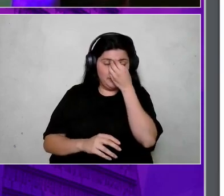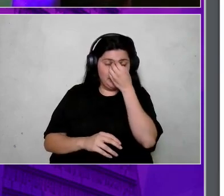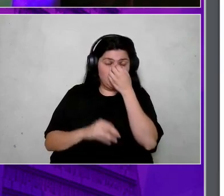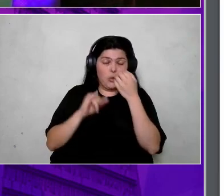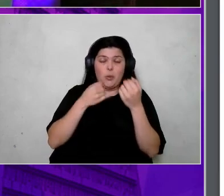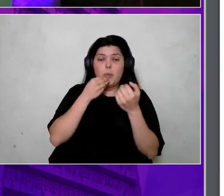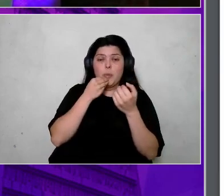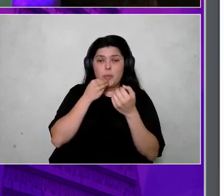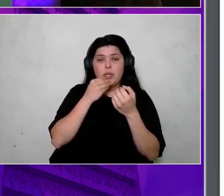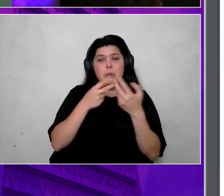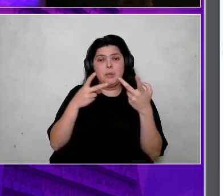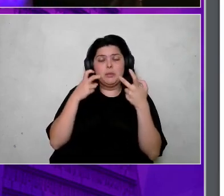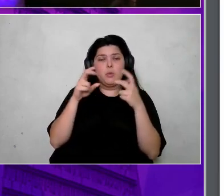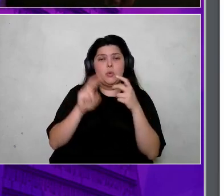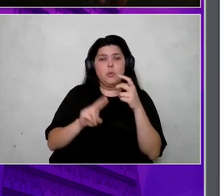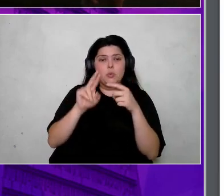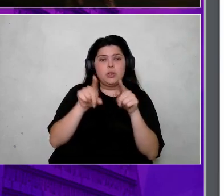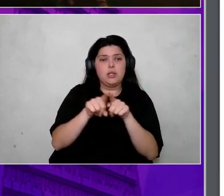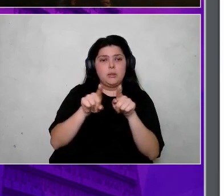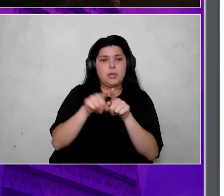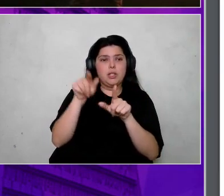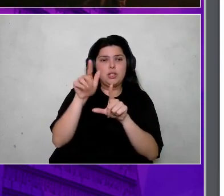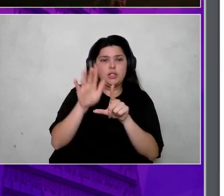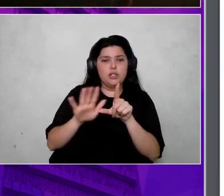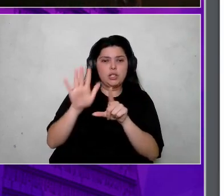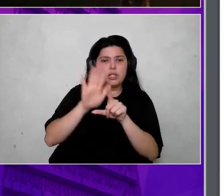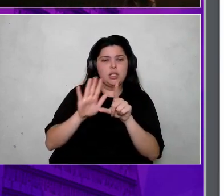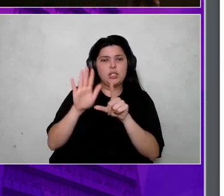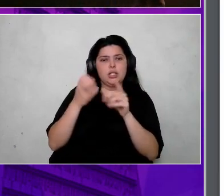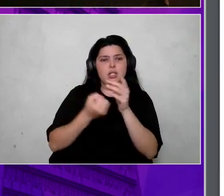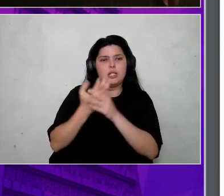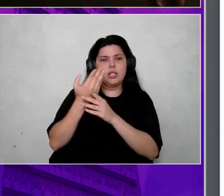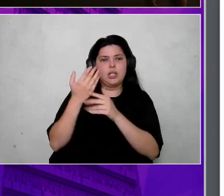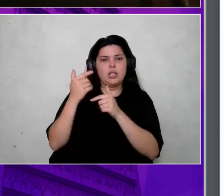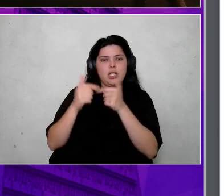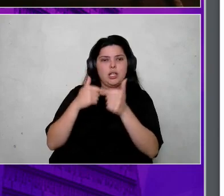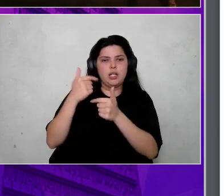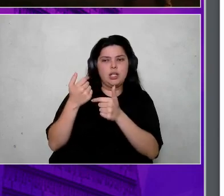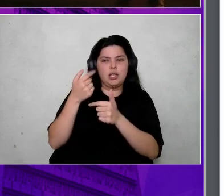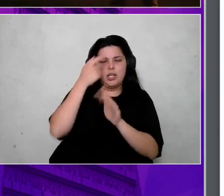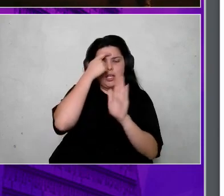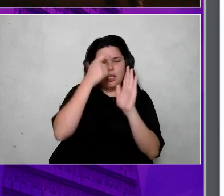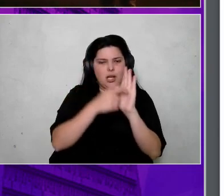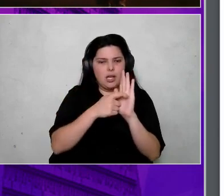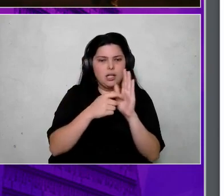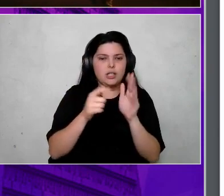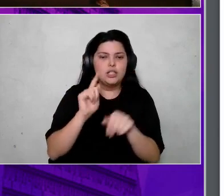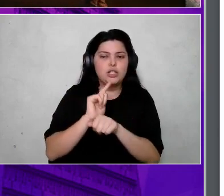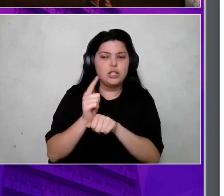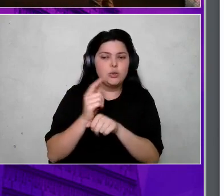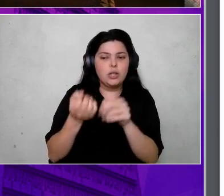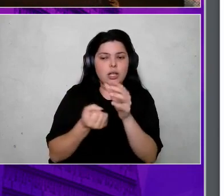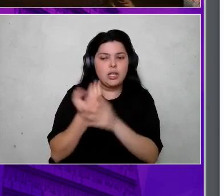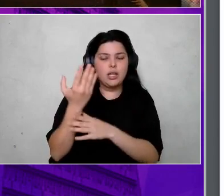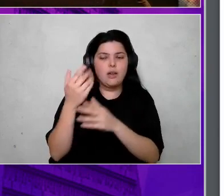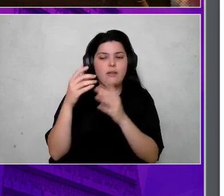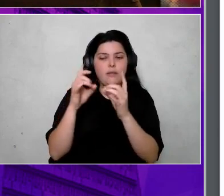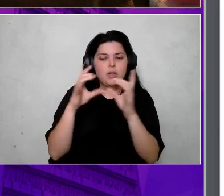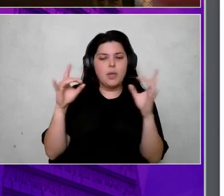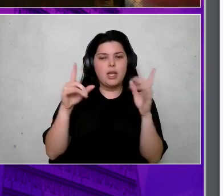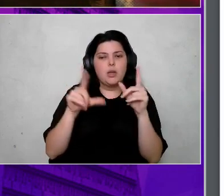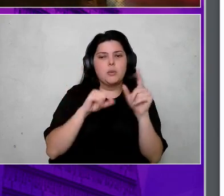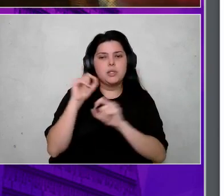de uso também de Generative AI. Quando o gestor for escrever o feedback, ele tem a opção de